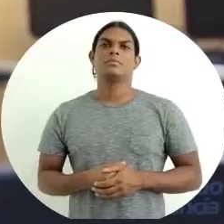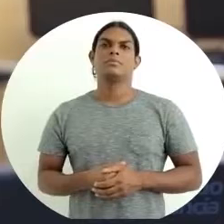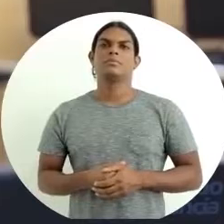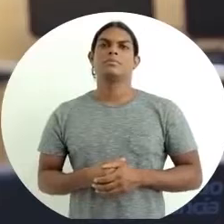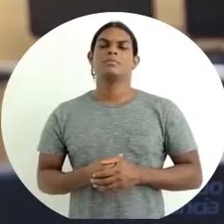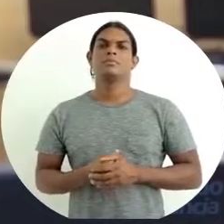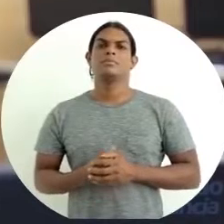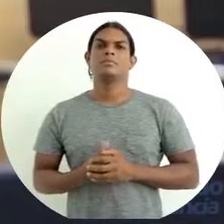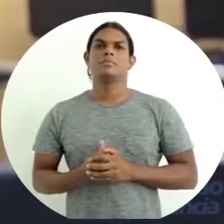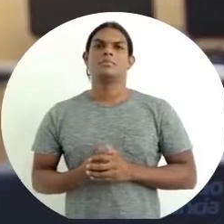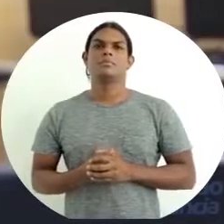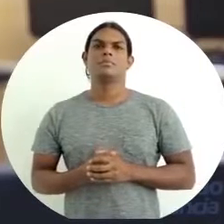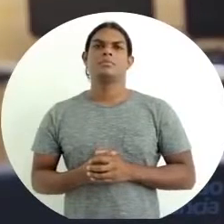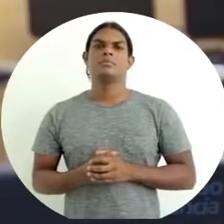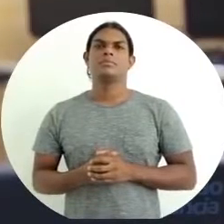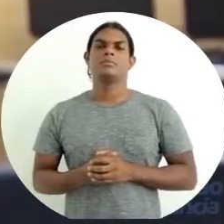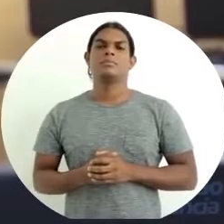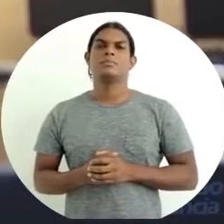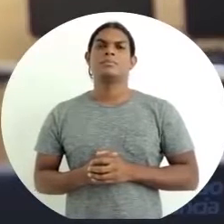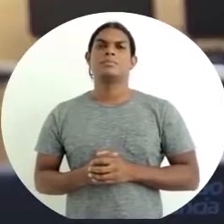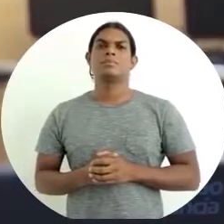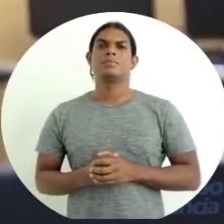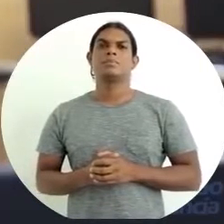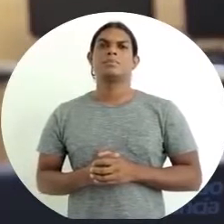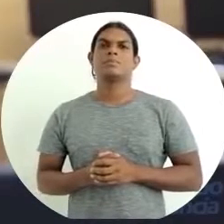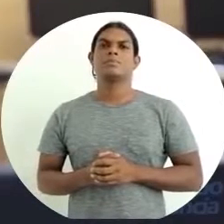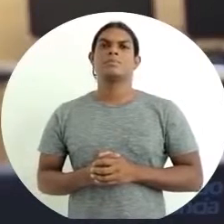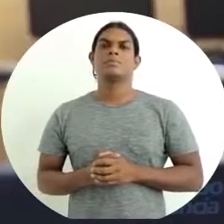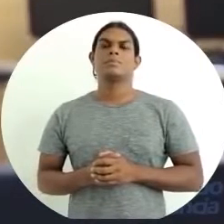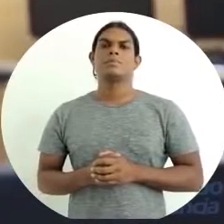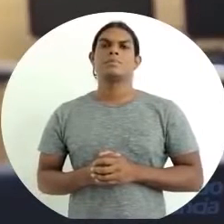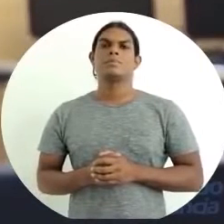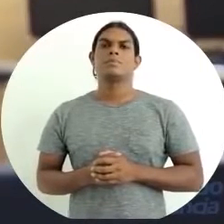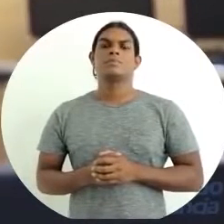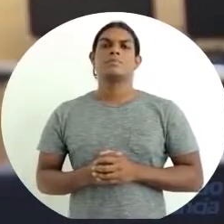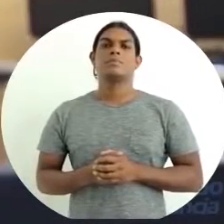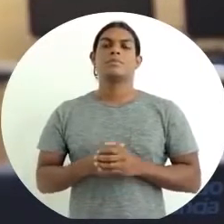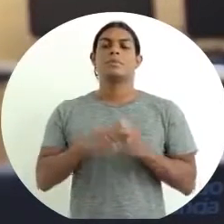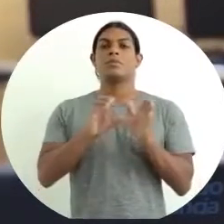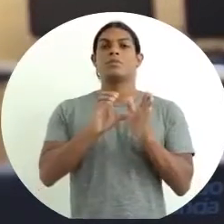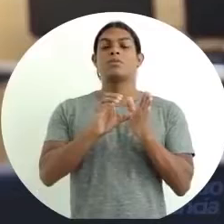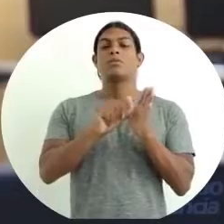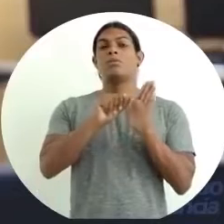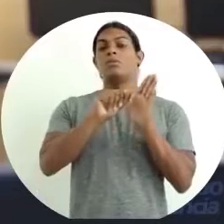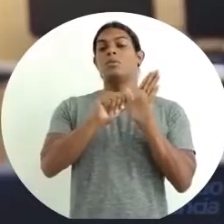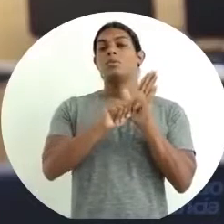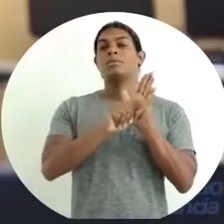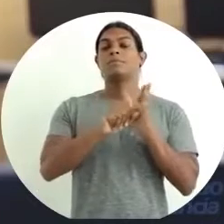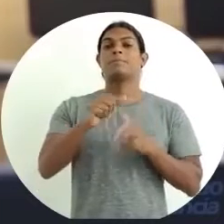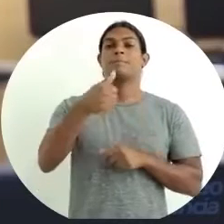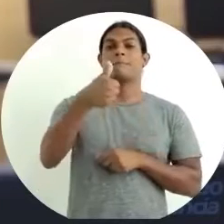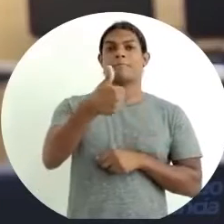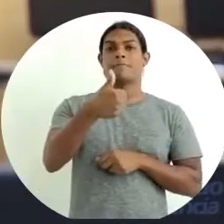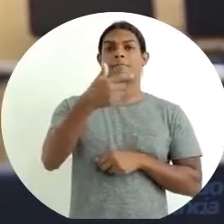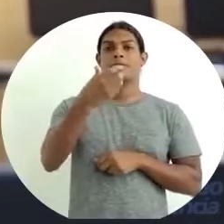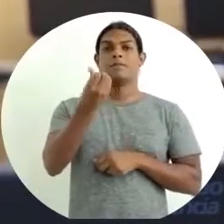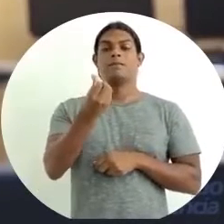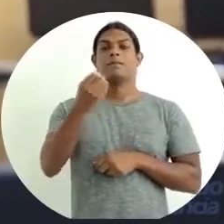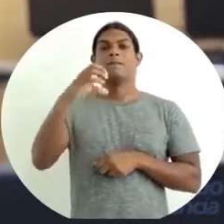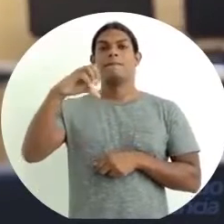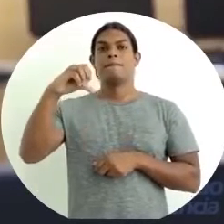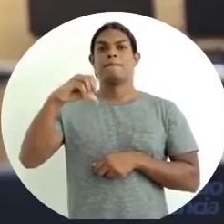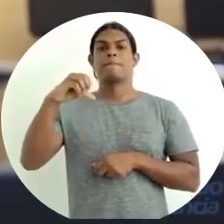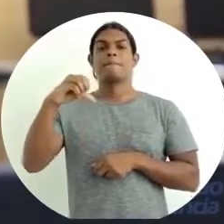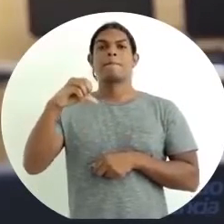médica, e aí, nesse caso, são facultativos. O 169, o artigo 169, obriga a notificação